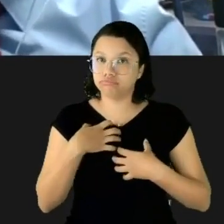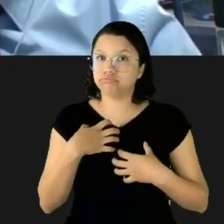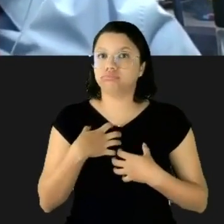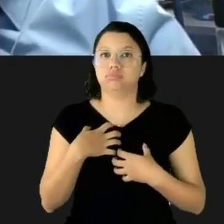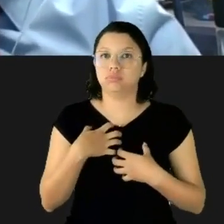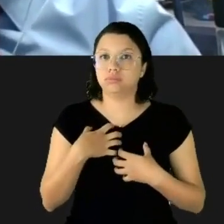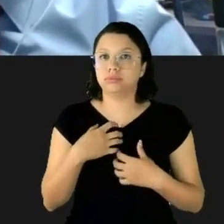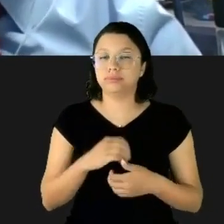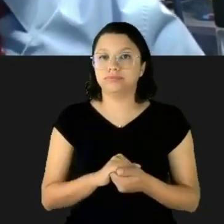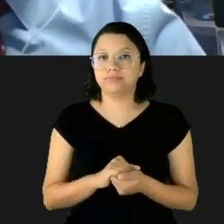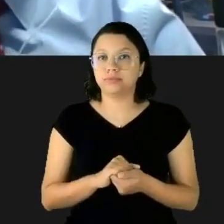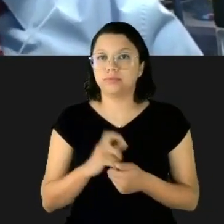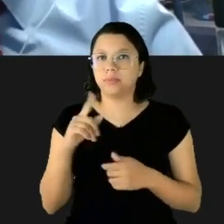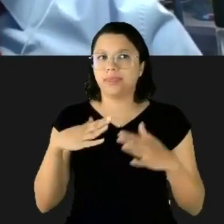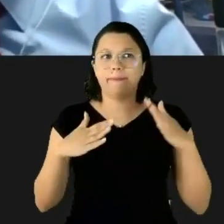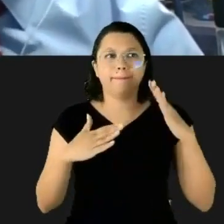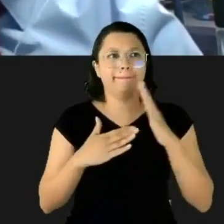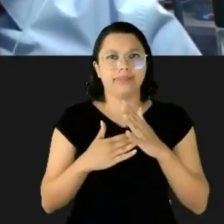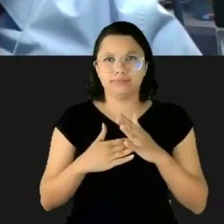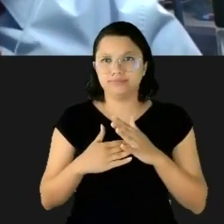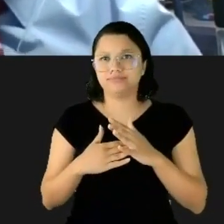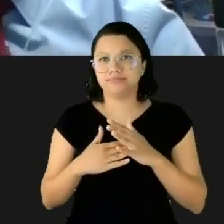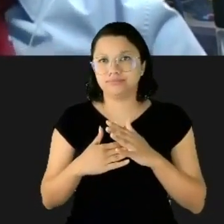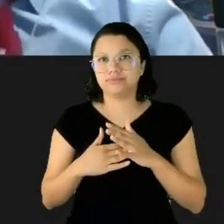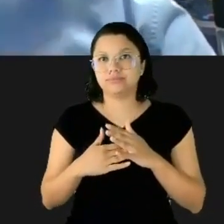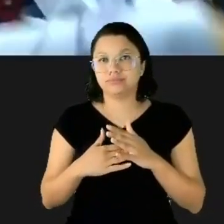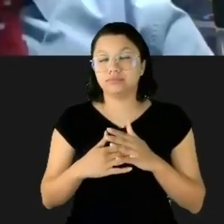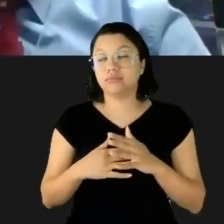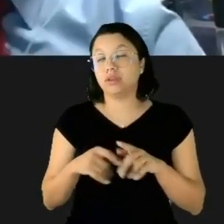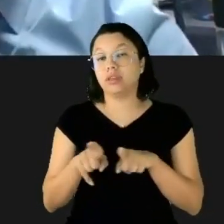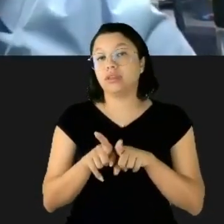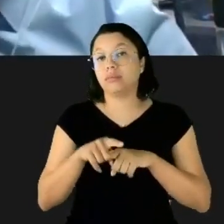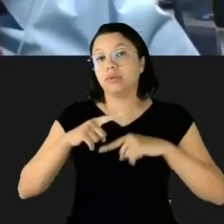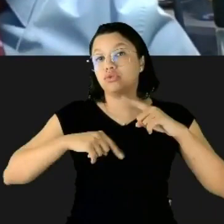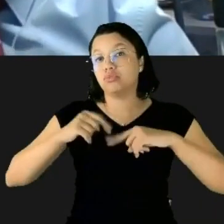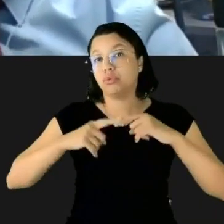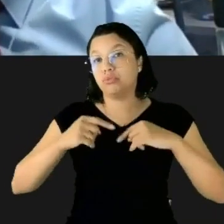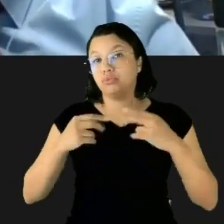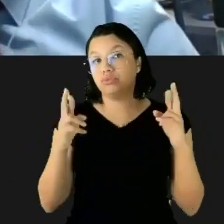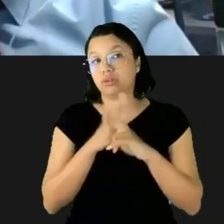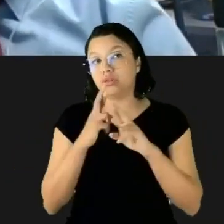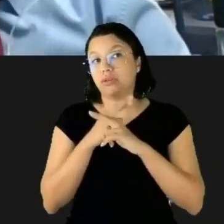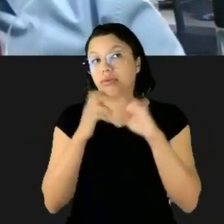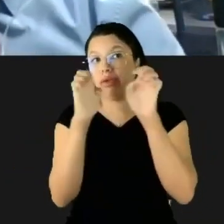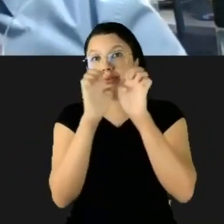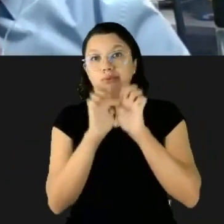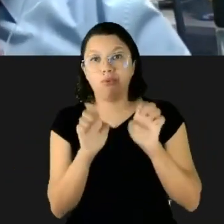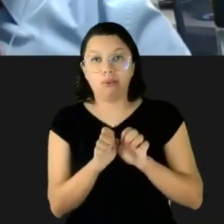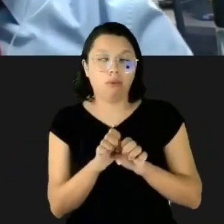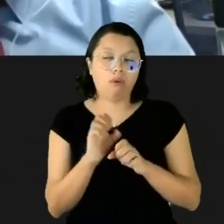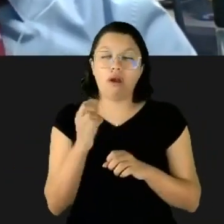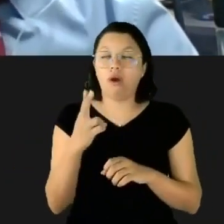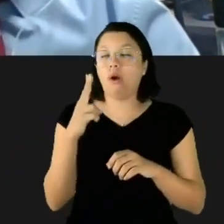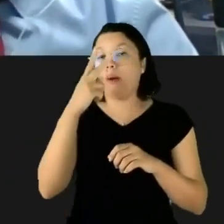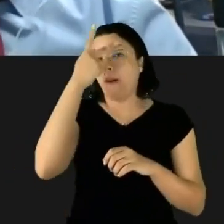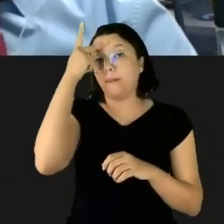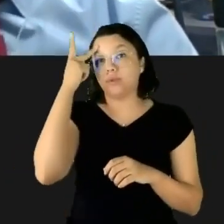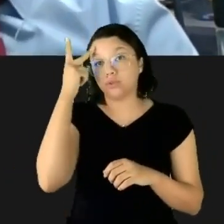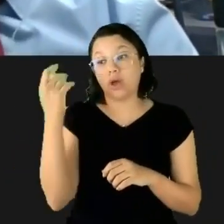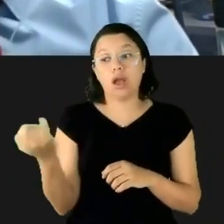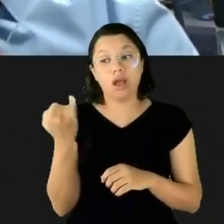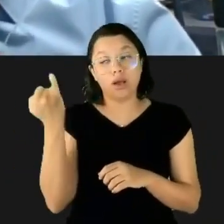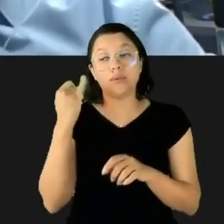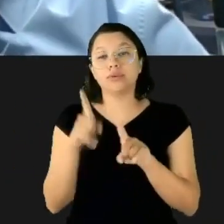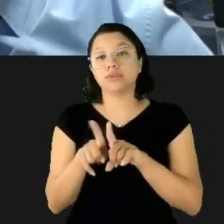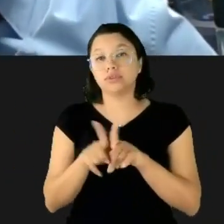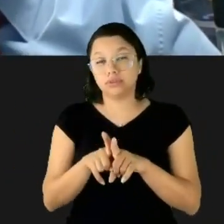limitada e os recursos disponíveis, tanto de estrutura quanto de pessoas, também é importante. E a